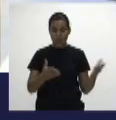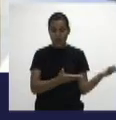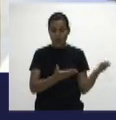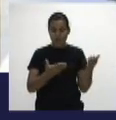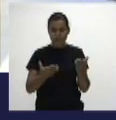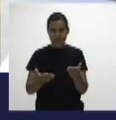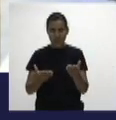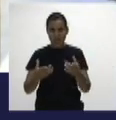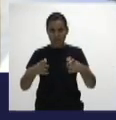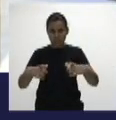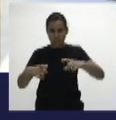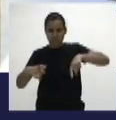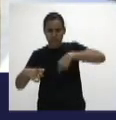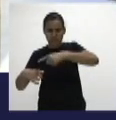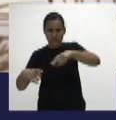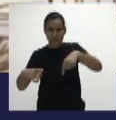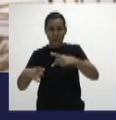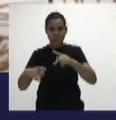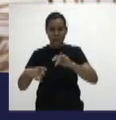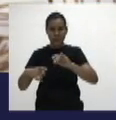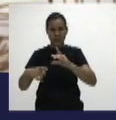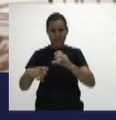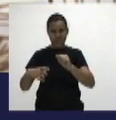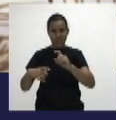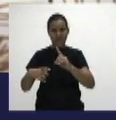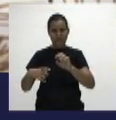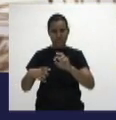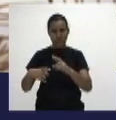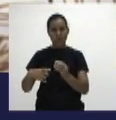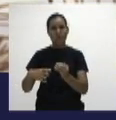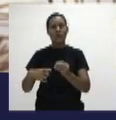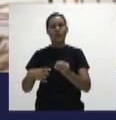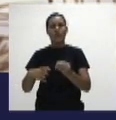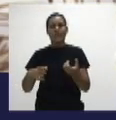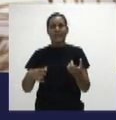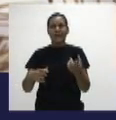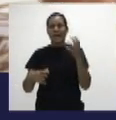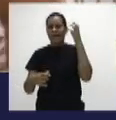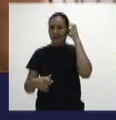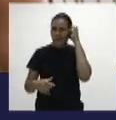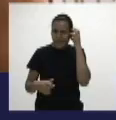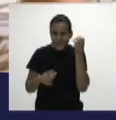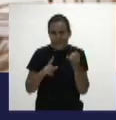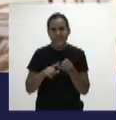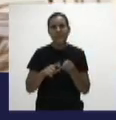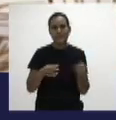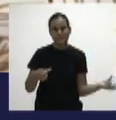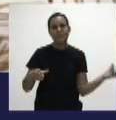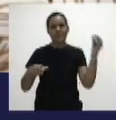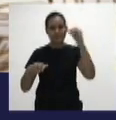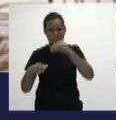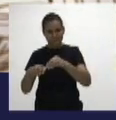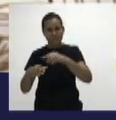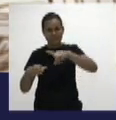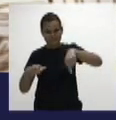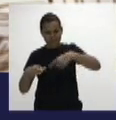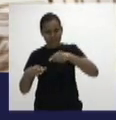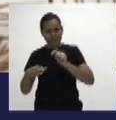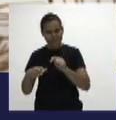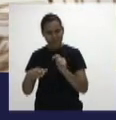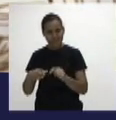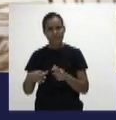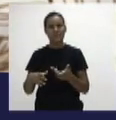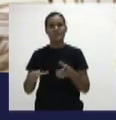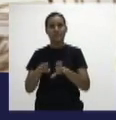levava pro picadeiro tanto o programa de rádio quanto a o próprio teatro de revista quanto o futebol quanto o carnaval então ele não tinha